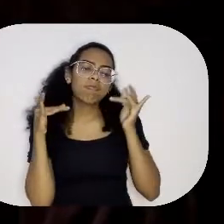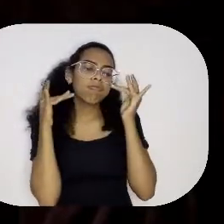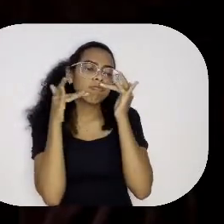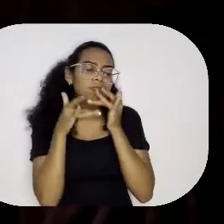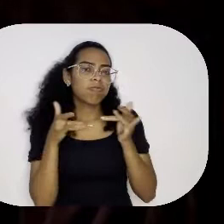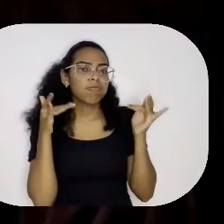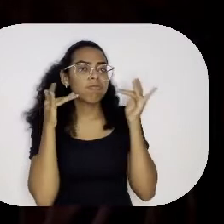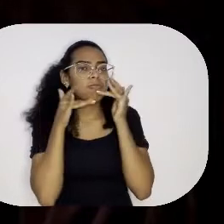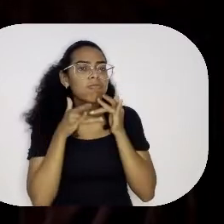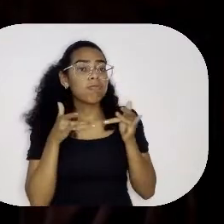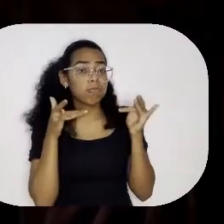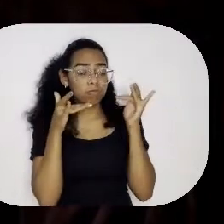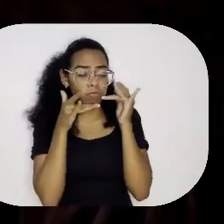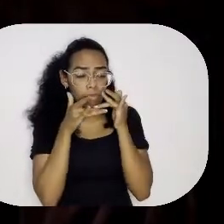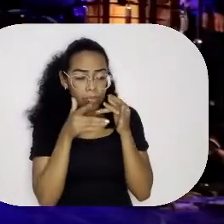saborear,